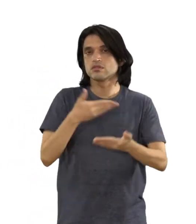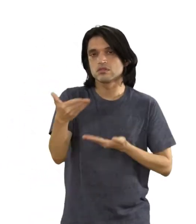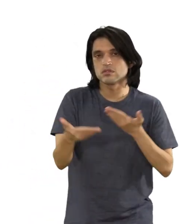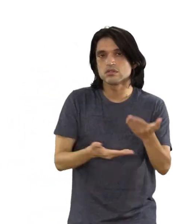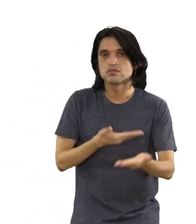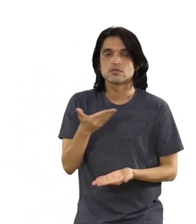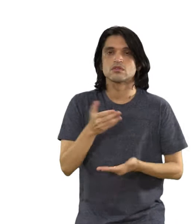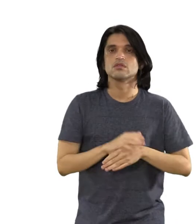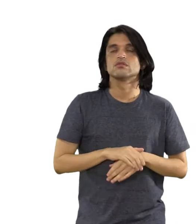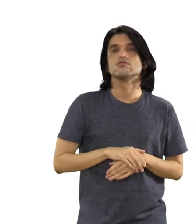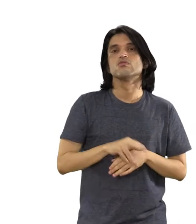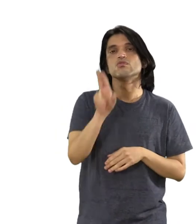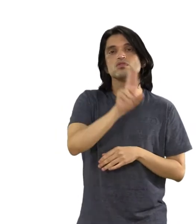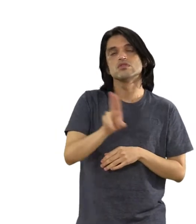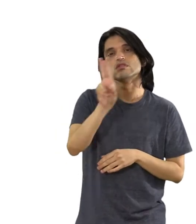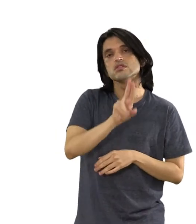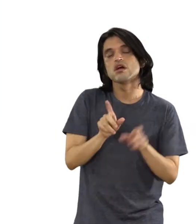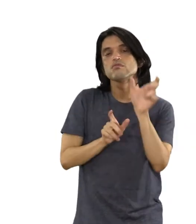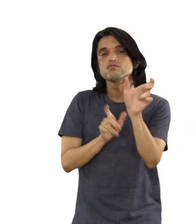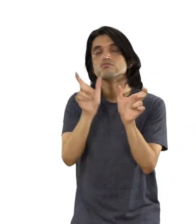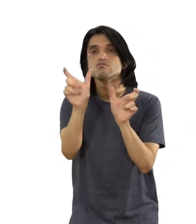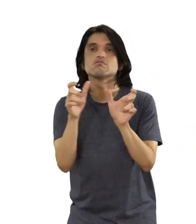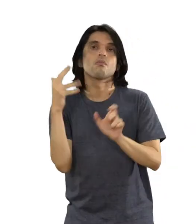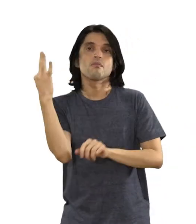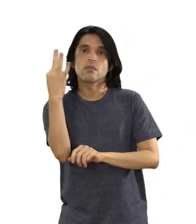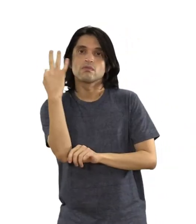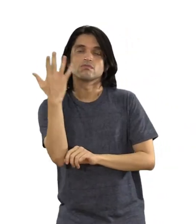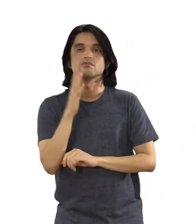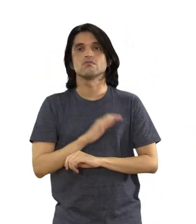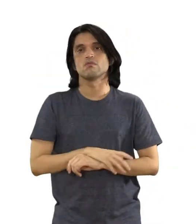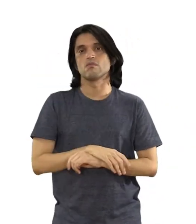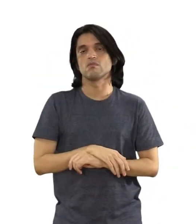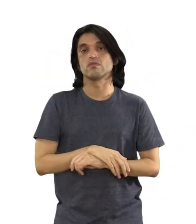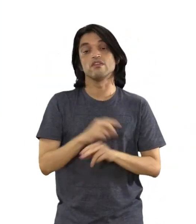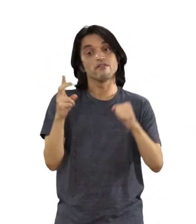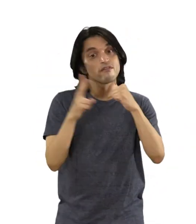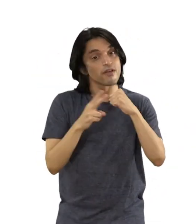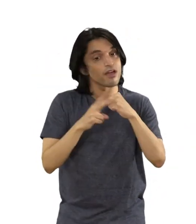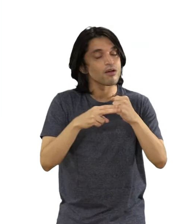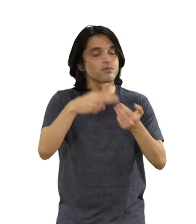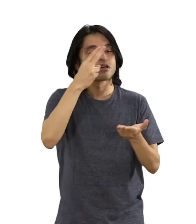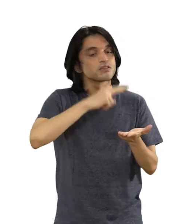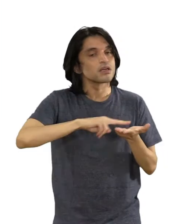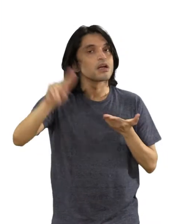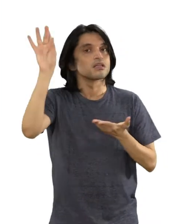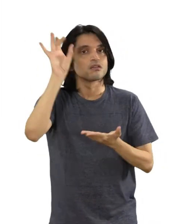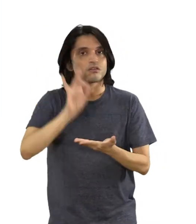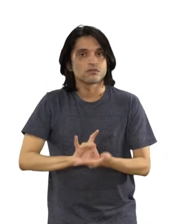tratamento, utilizar adequadamente as expressões padrão e os verbos nas cartas